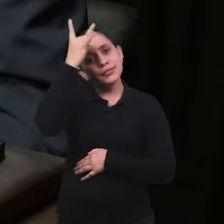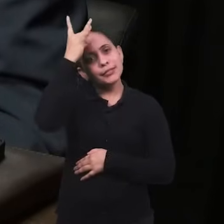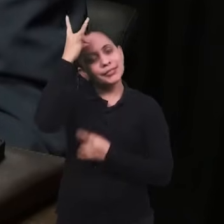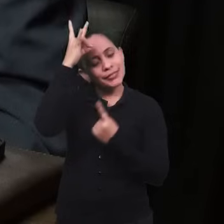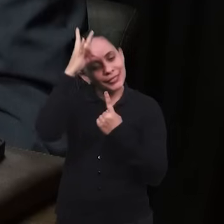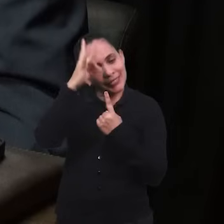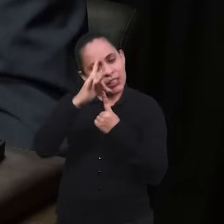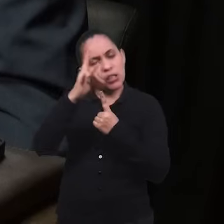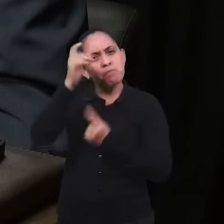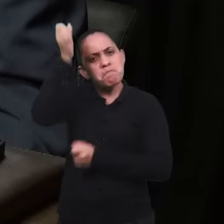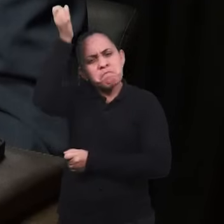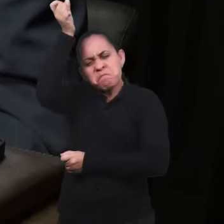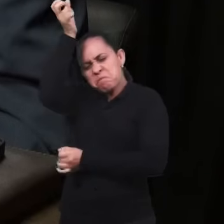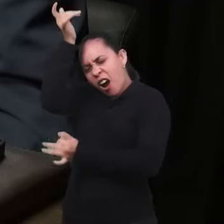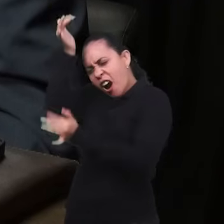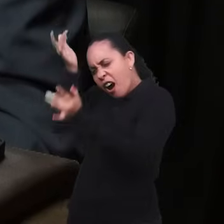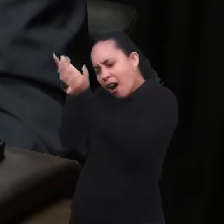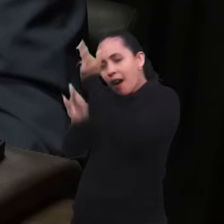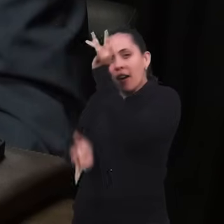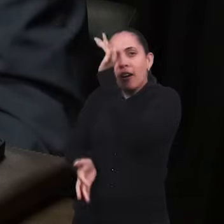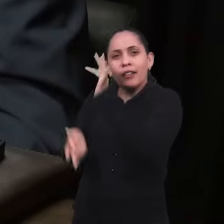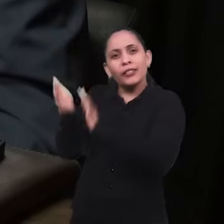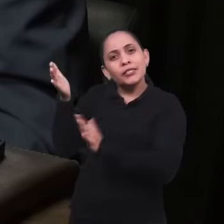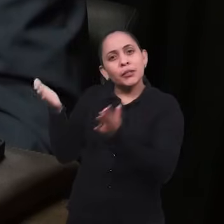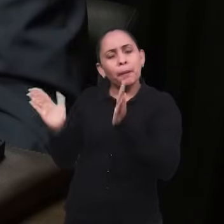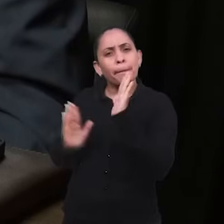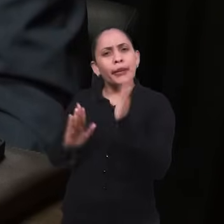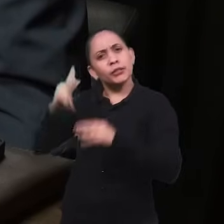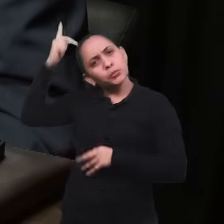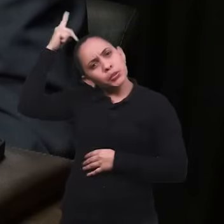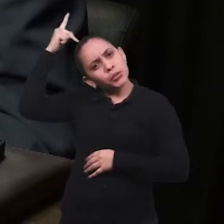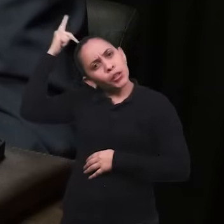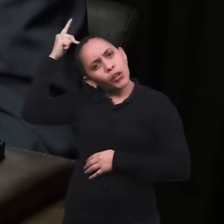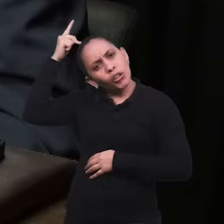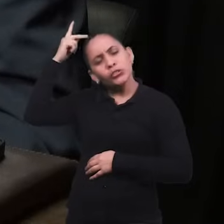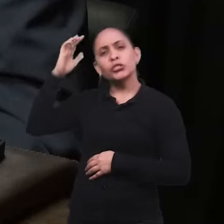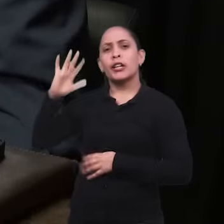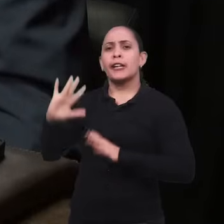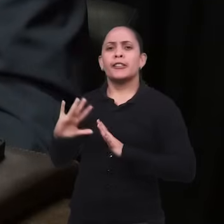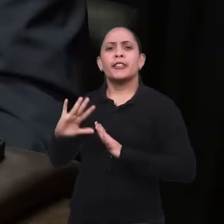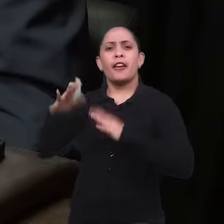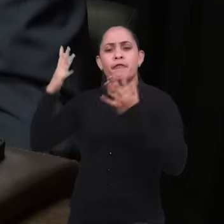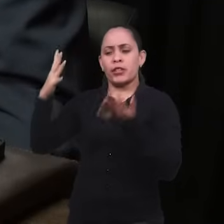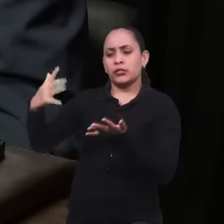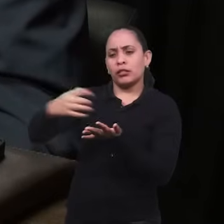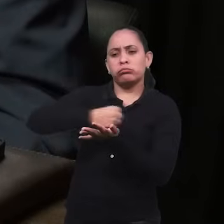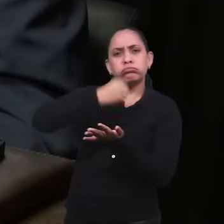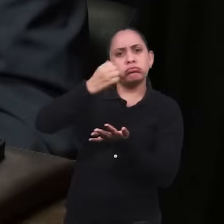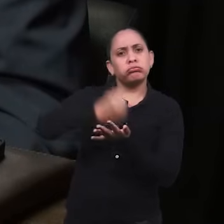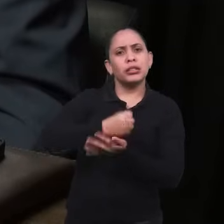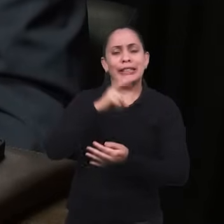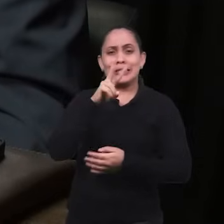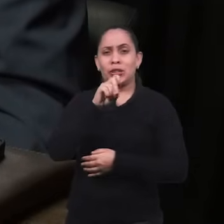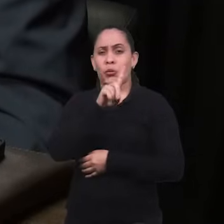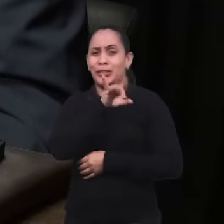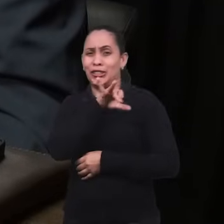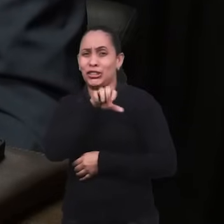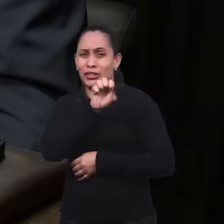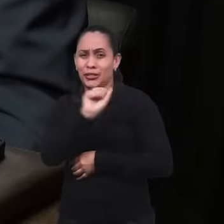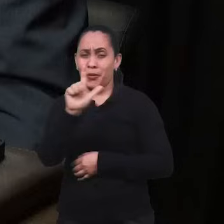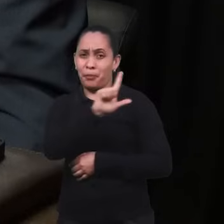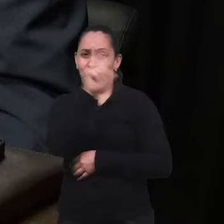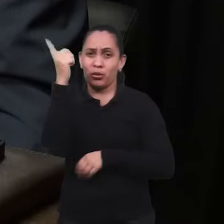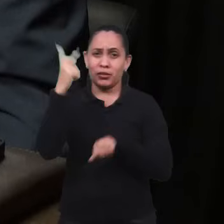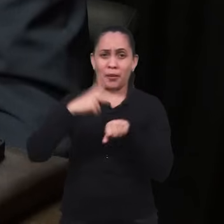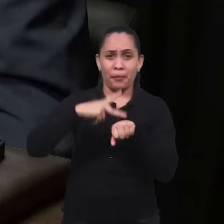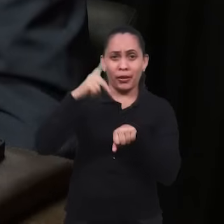foi derramado sobre toda a carne no período chamado de Pentecostes, que é na festa da colheita, né? 50 dias